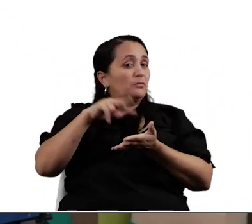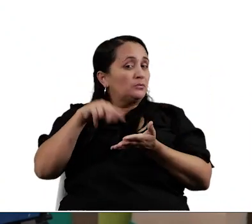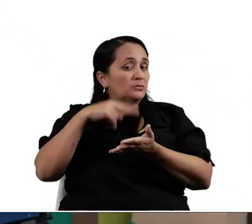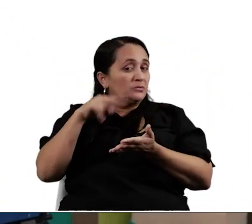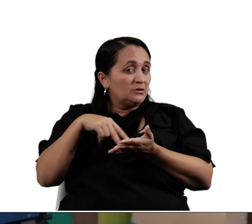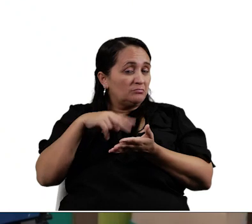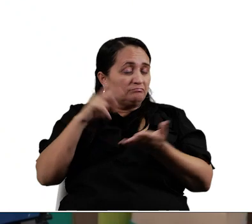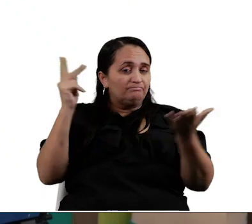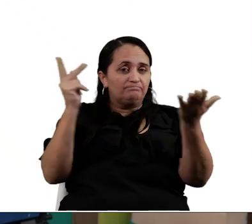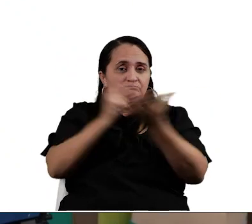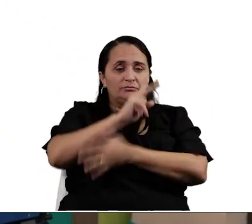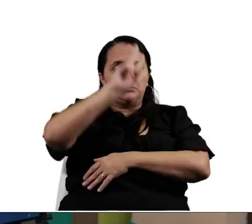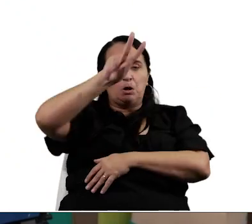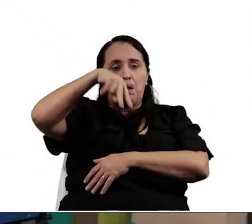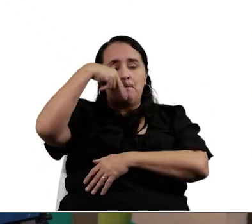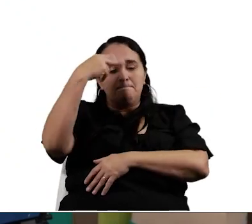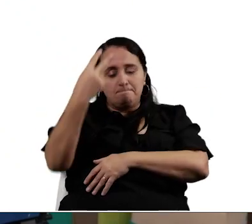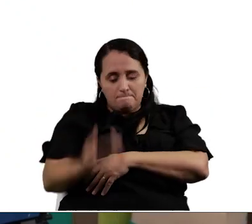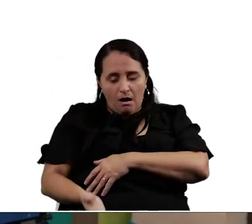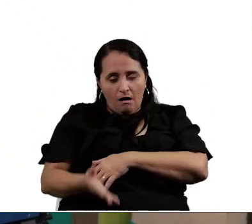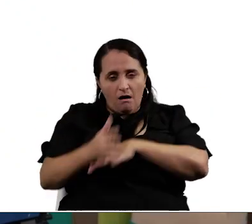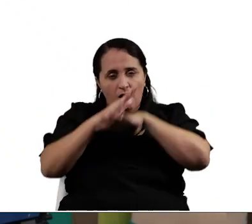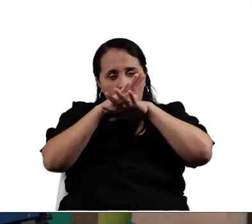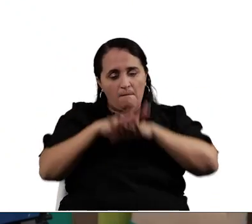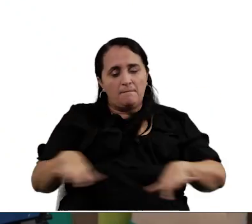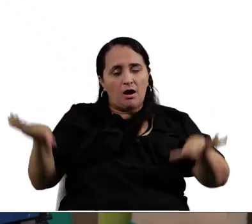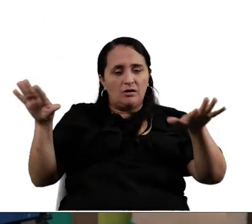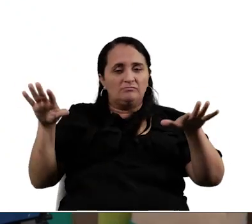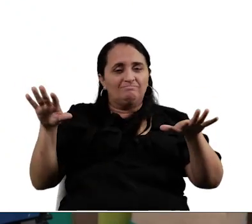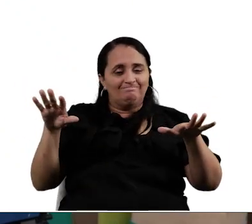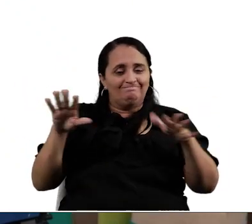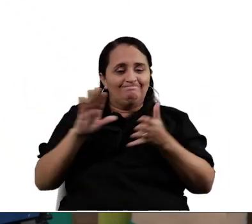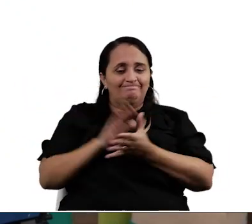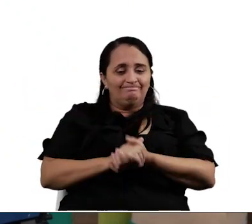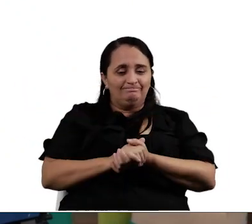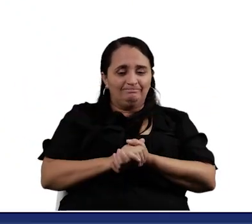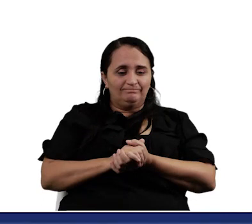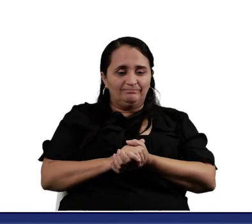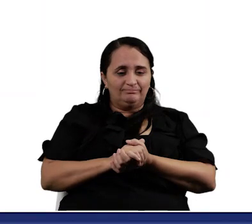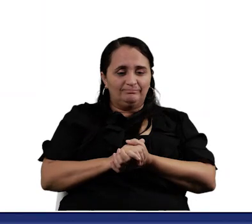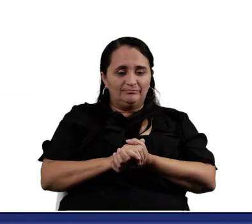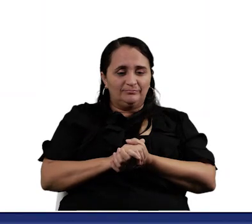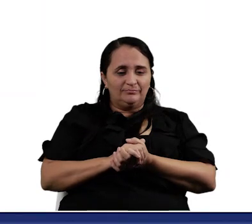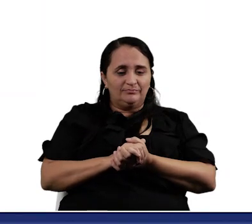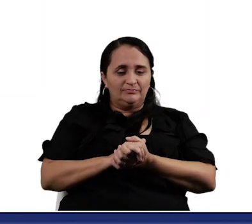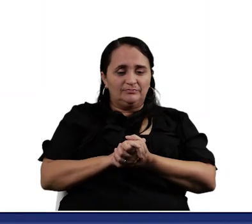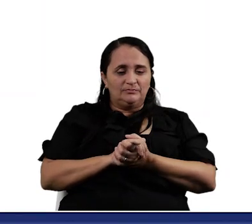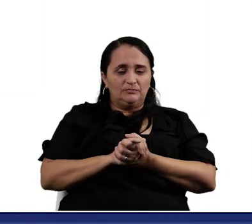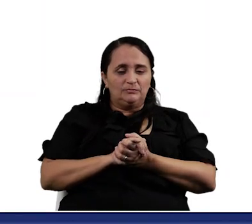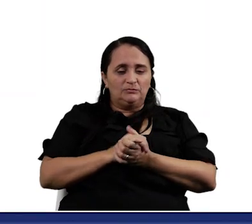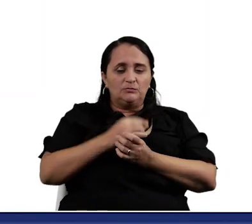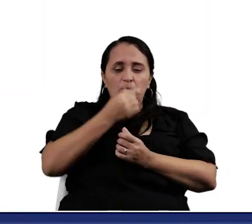esta tragédia. Ele se esborrachou todinho. E aí,